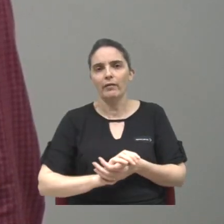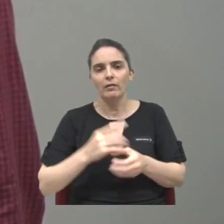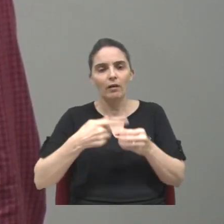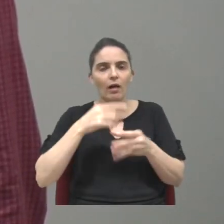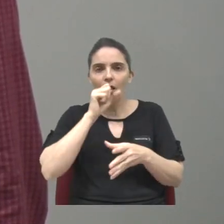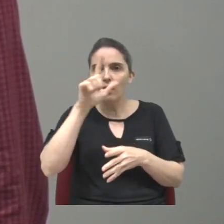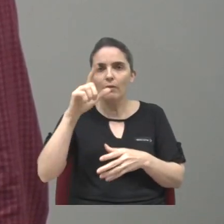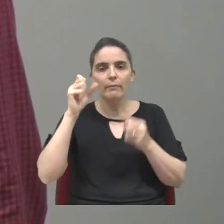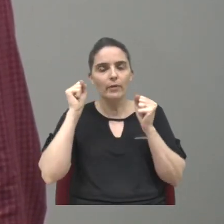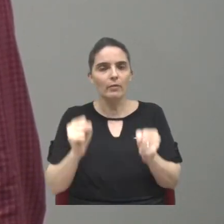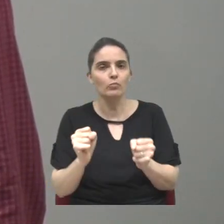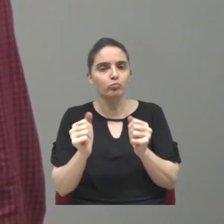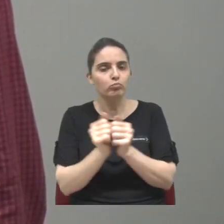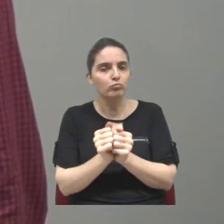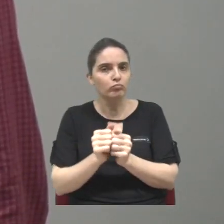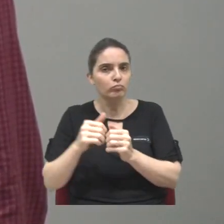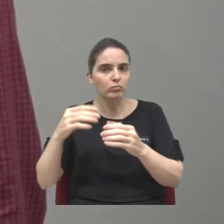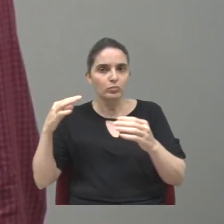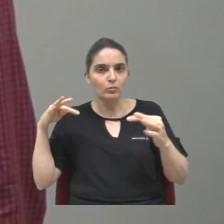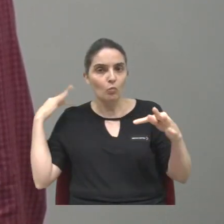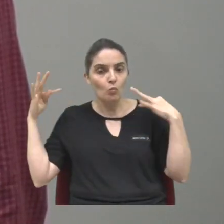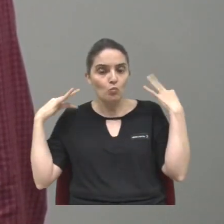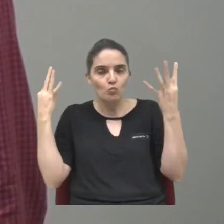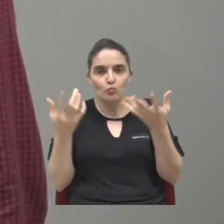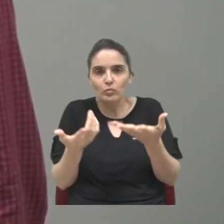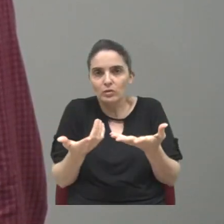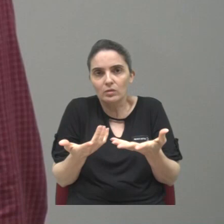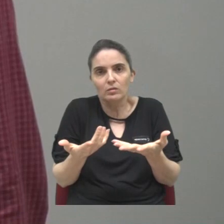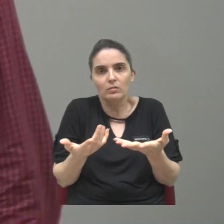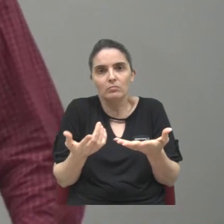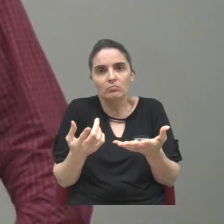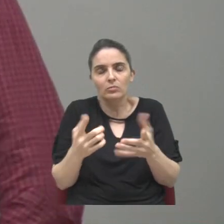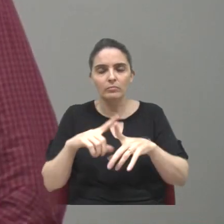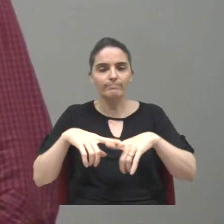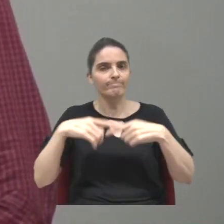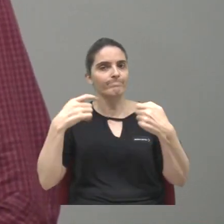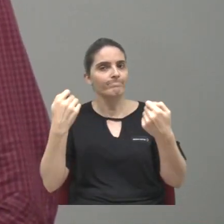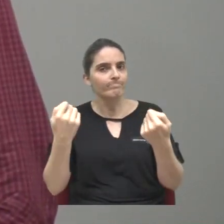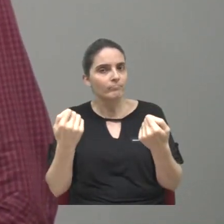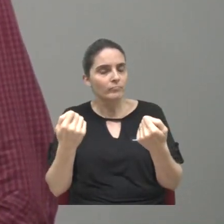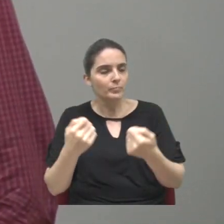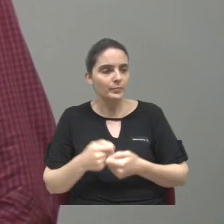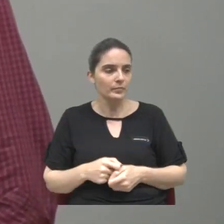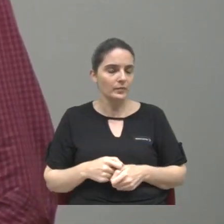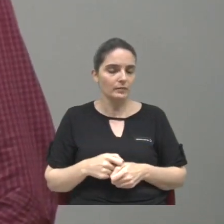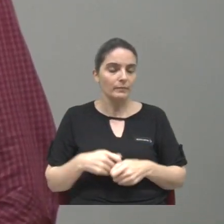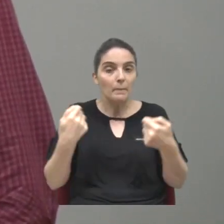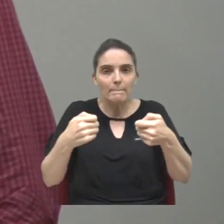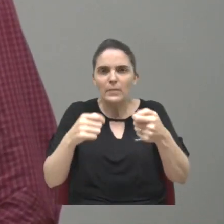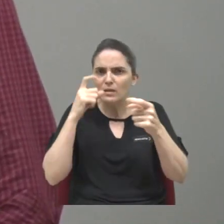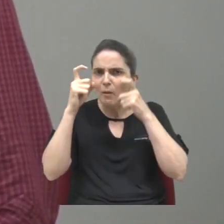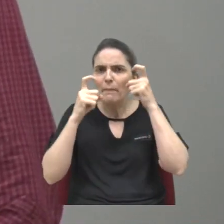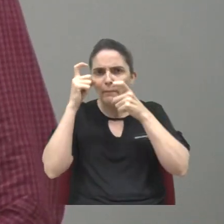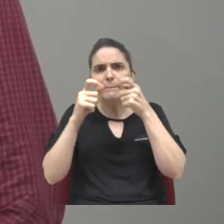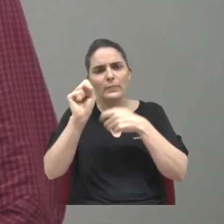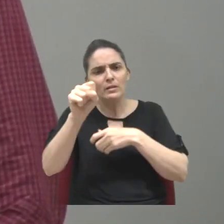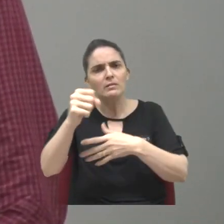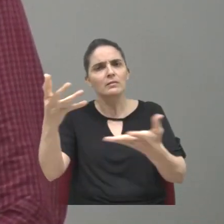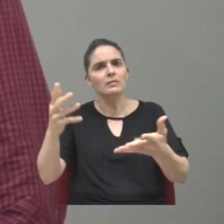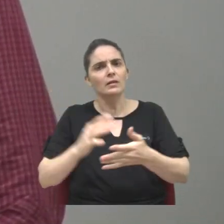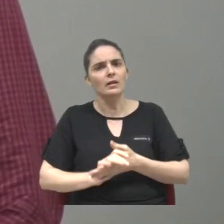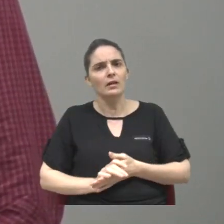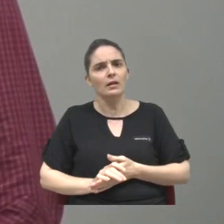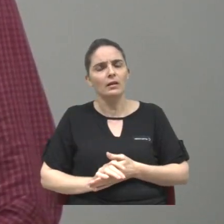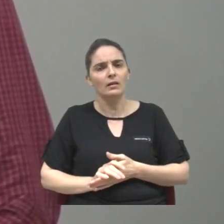no caso, no turismo econômico. A gente tem que se preocupar, sim, com a infraestrutura da nossa